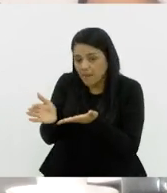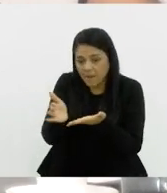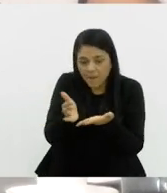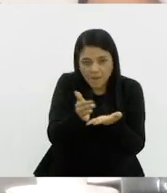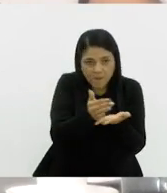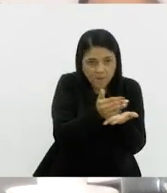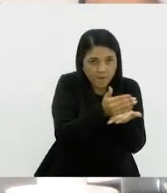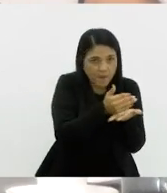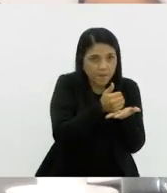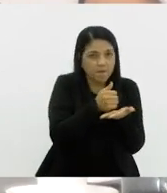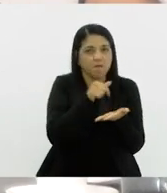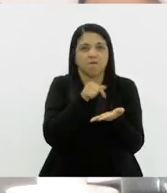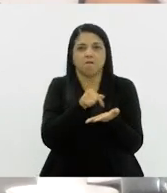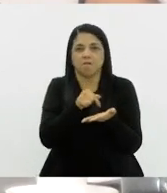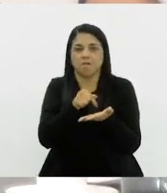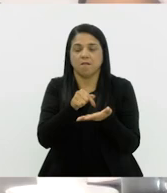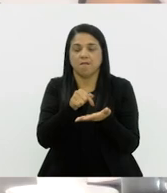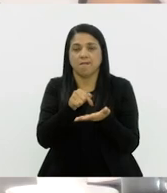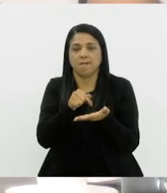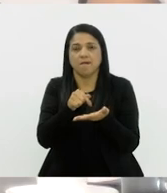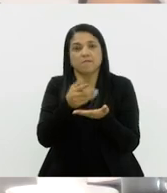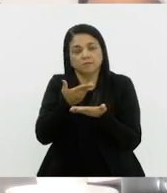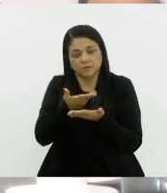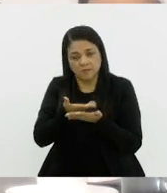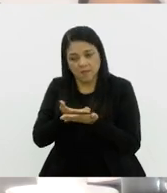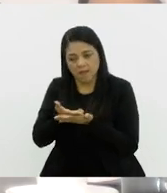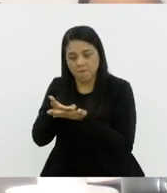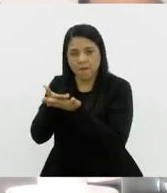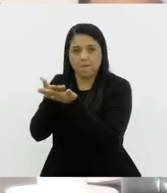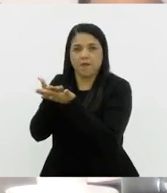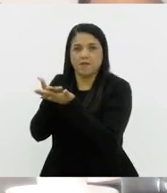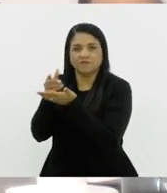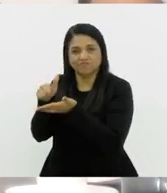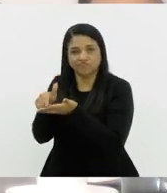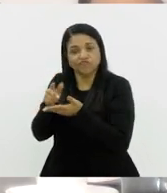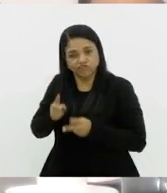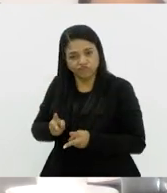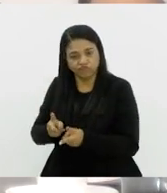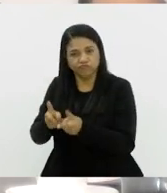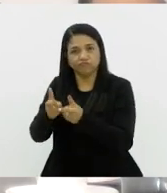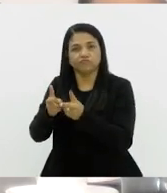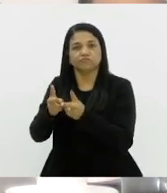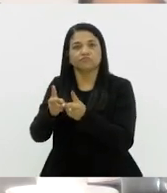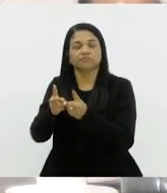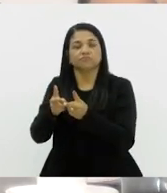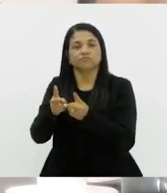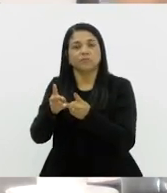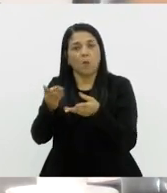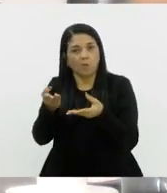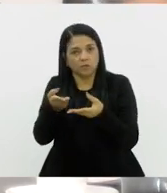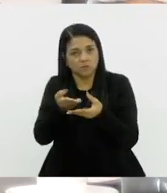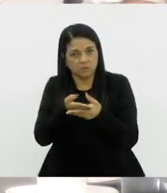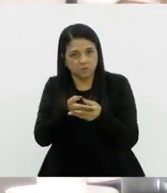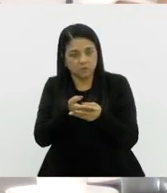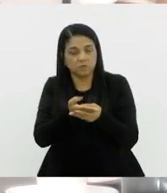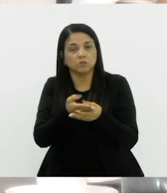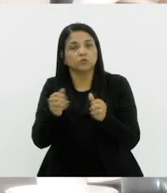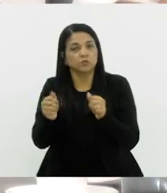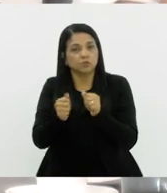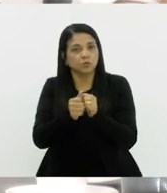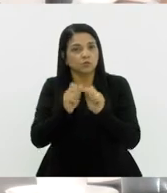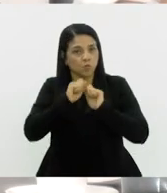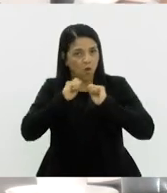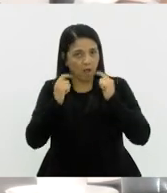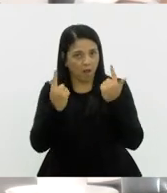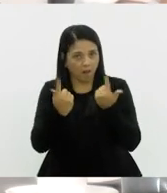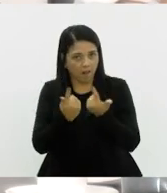partir daí, então, nós vamos, e dos encaminhamentos, nós vamos, então, dar continuidade a esse inquérito, juntamente com a Assembleia